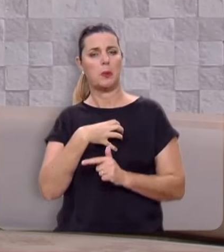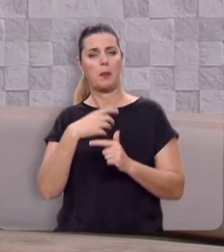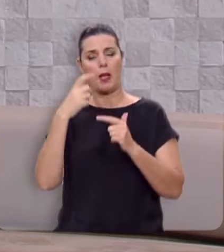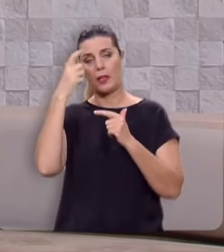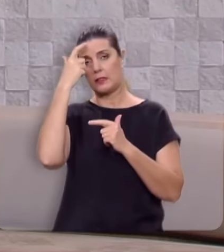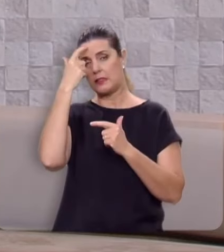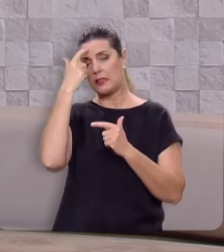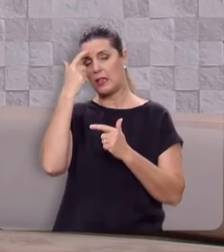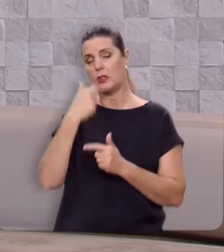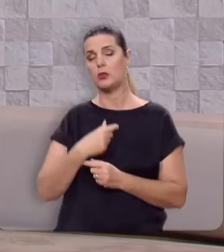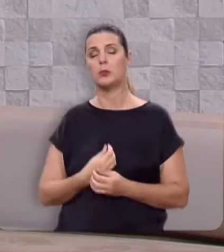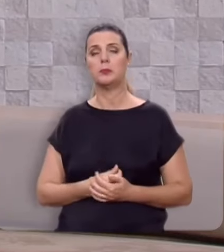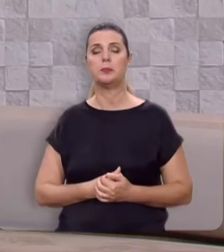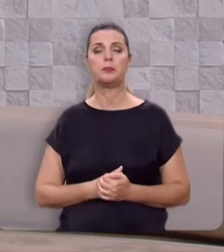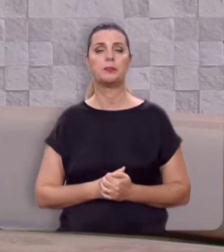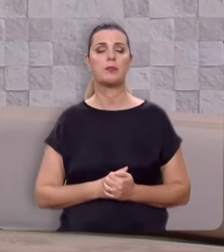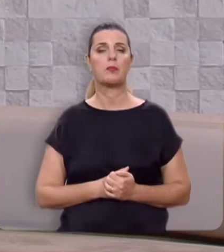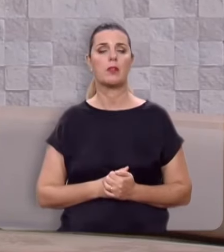triunfalista, ufanista,